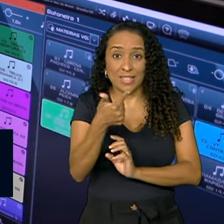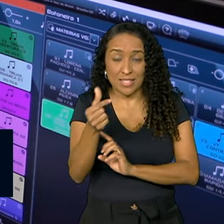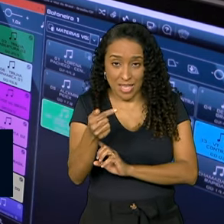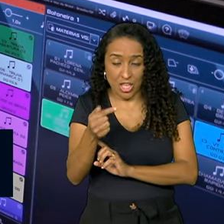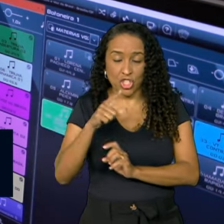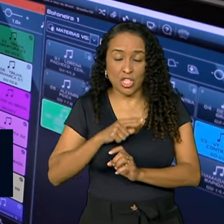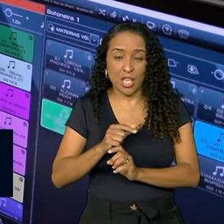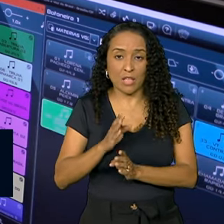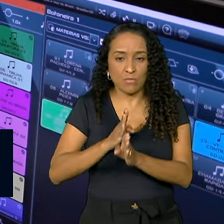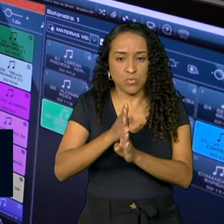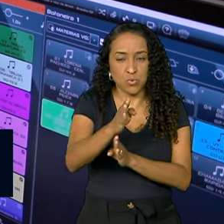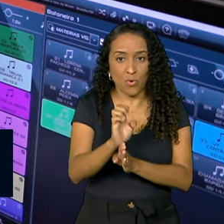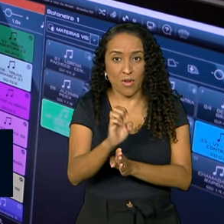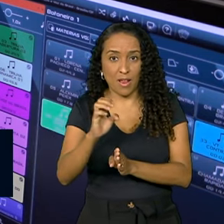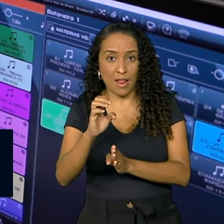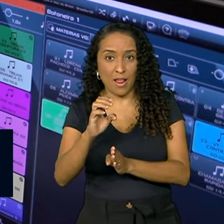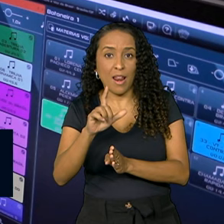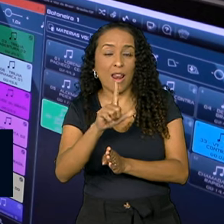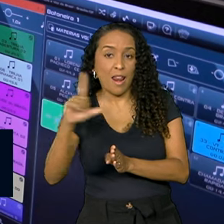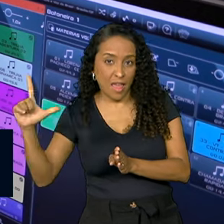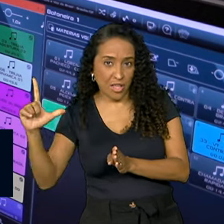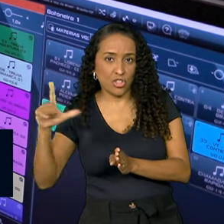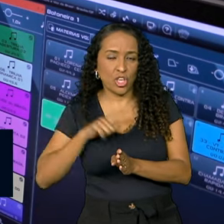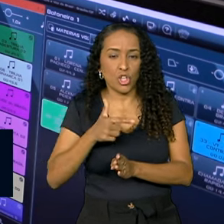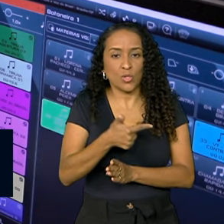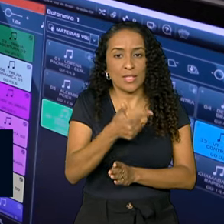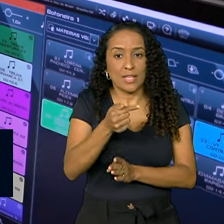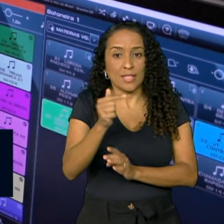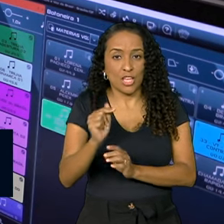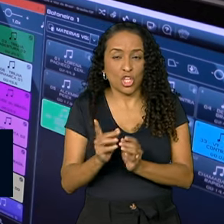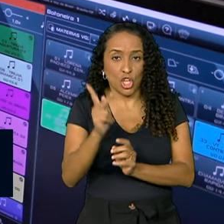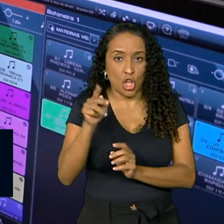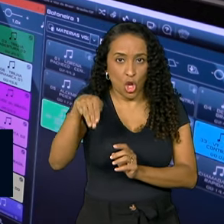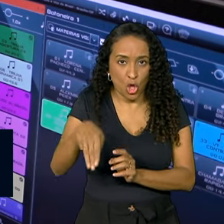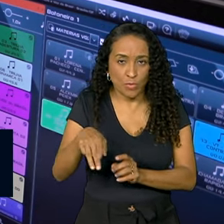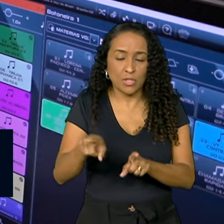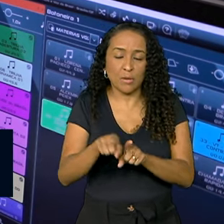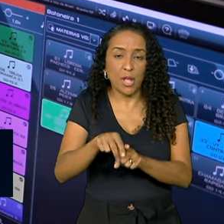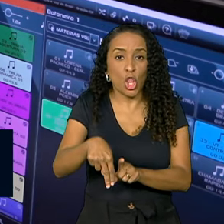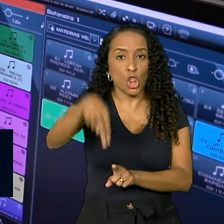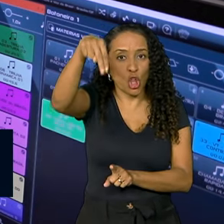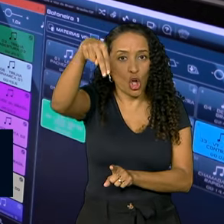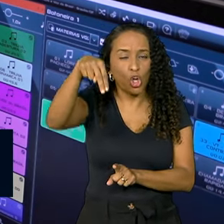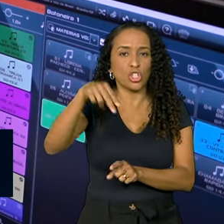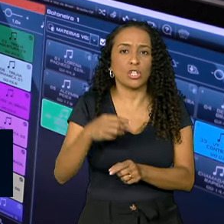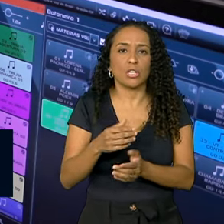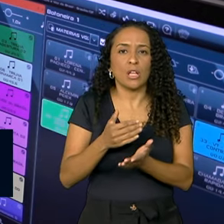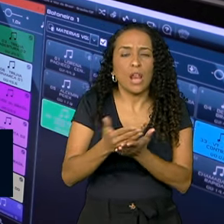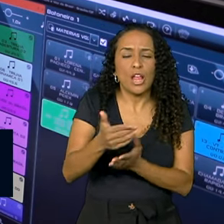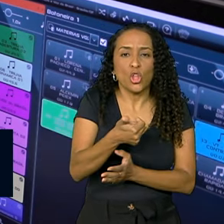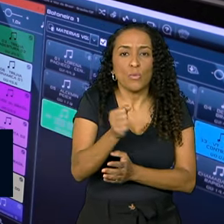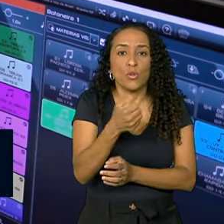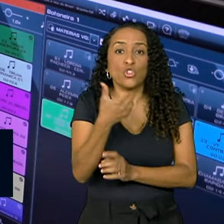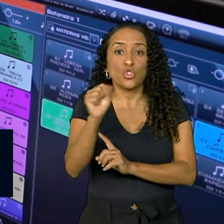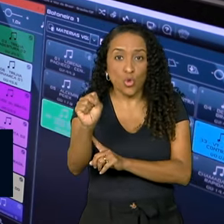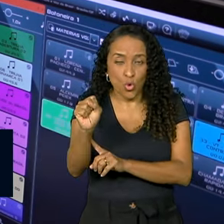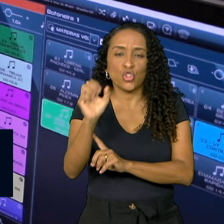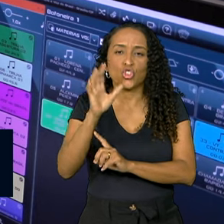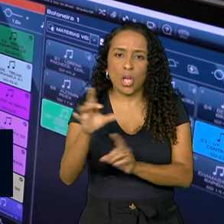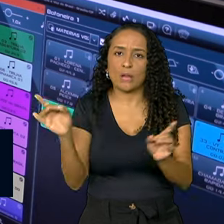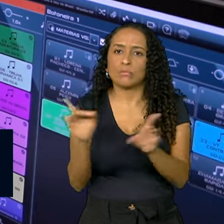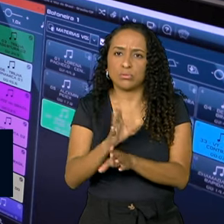leste da transposição que tem 217 km e o eixo Norte desde 20188 também já